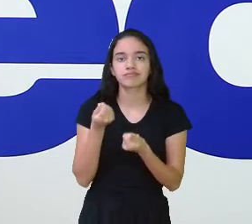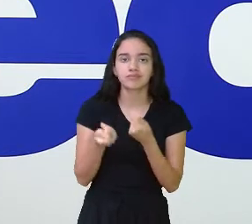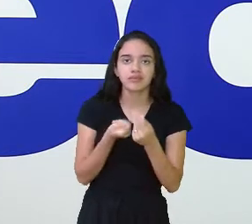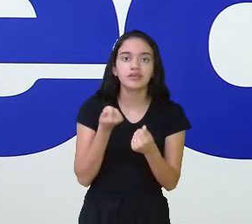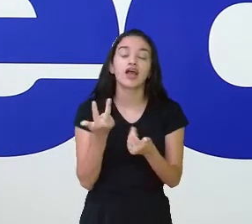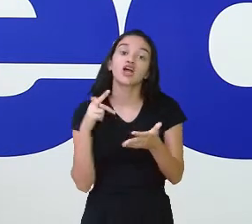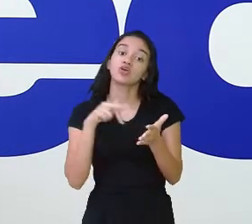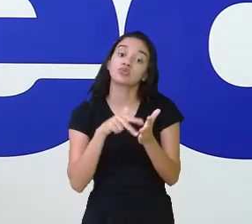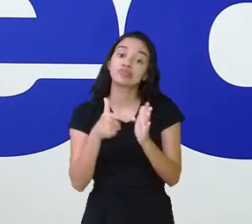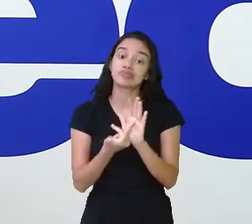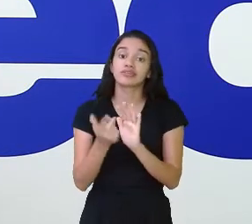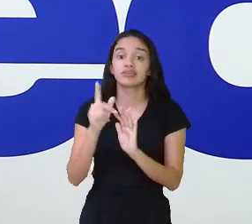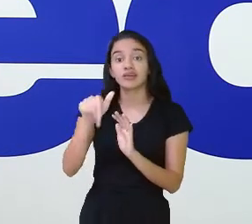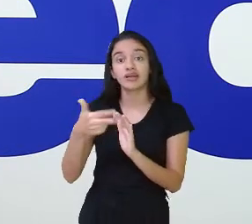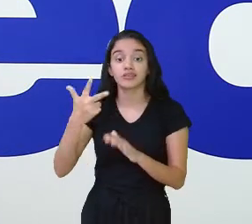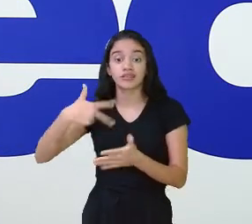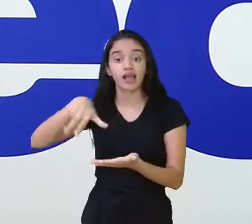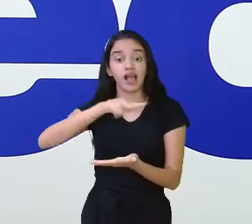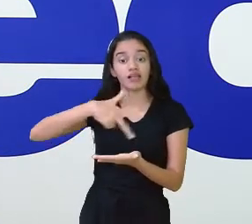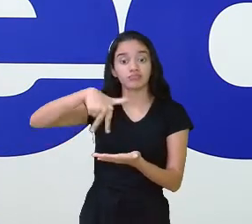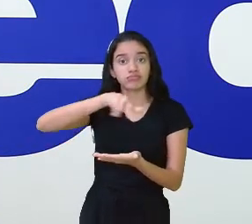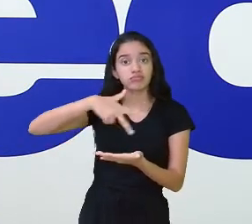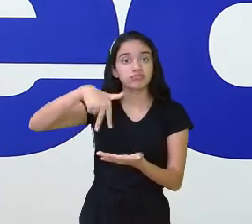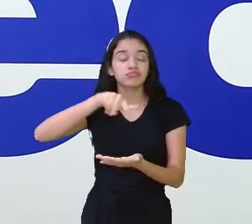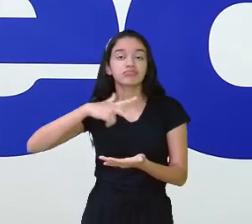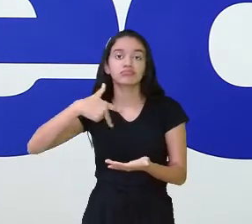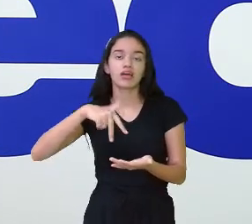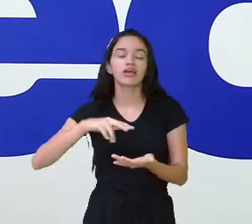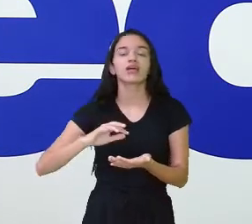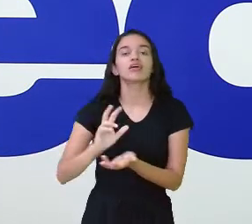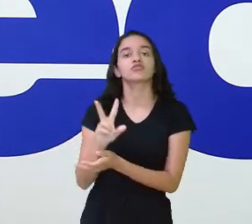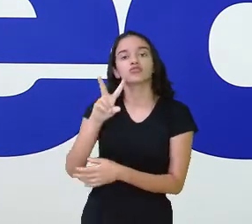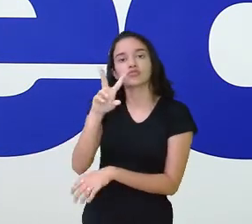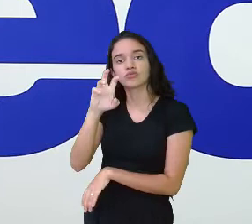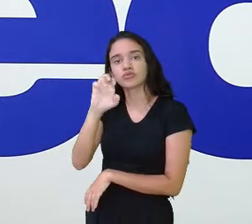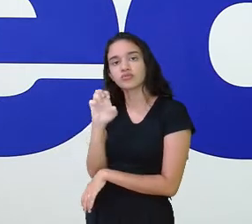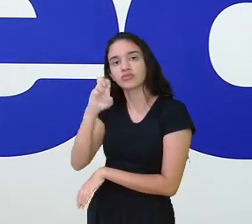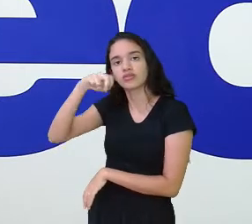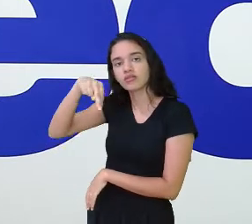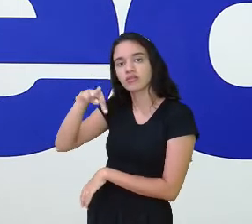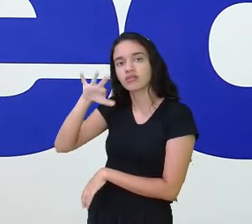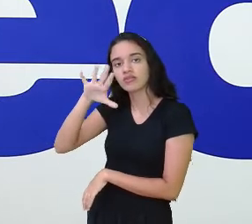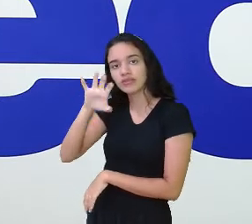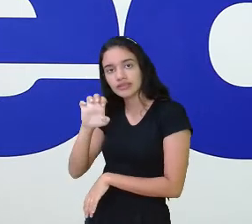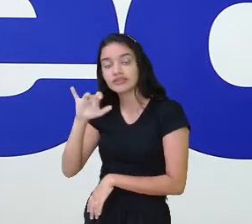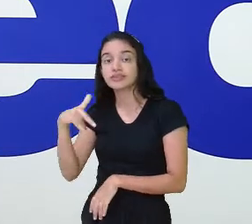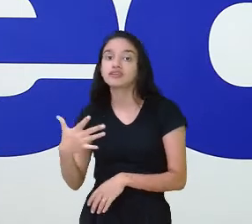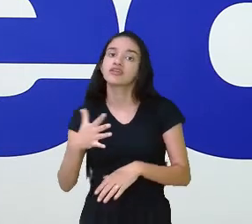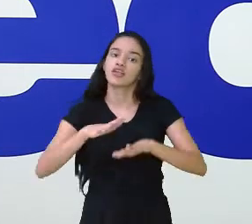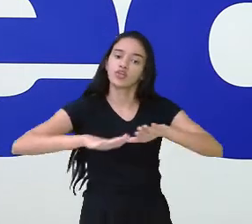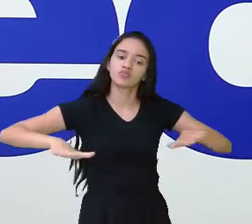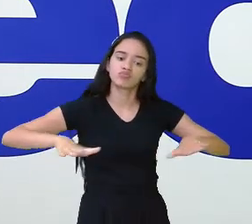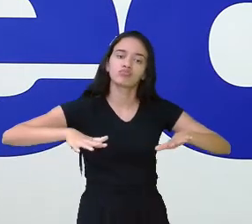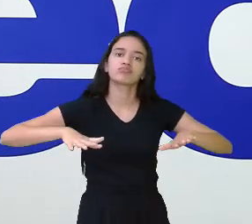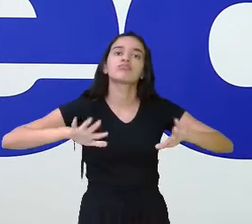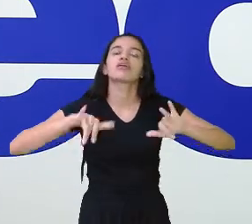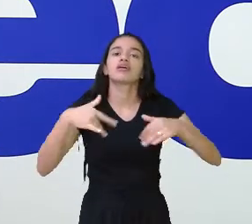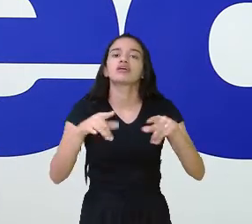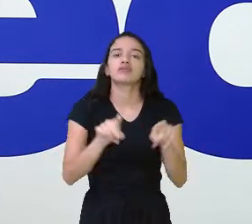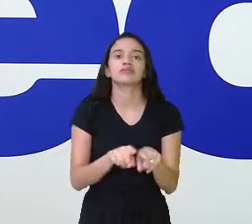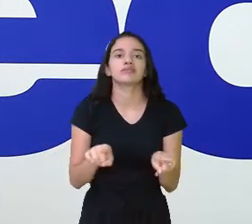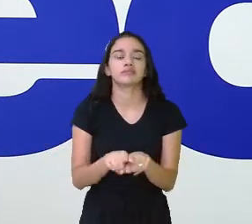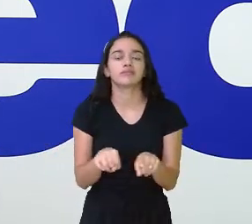o significante da dança do ventre. Exatamente. Né? Aquela coisa da raiz, do chão... Né,